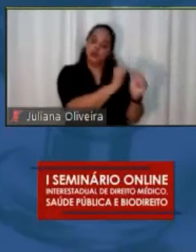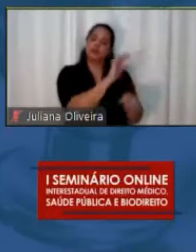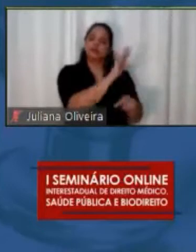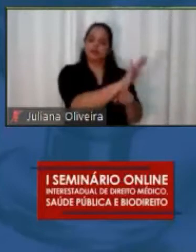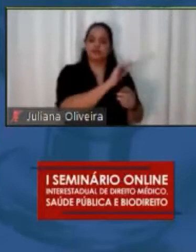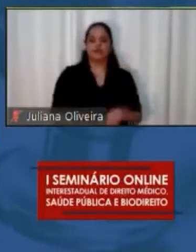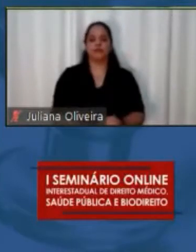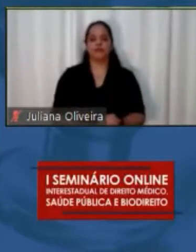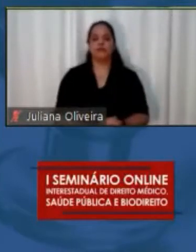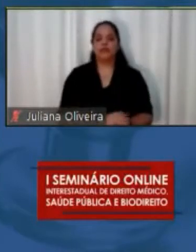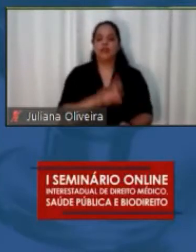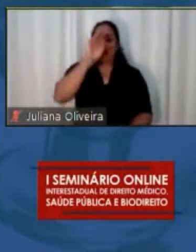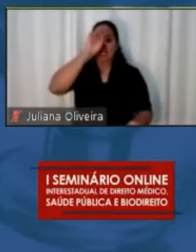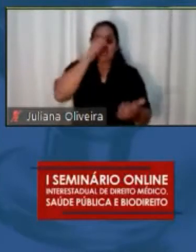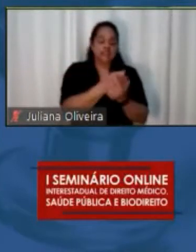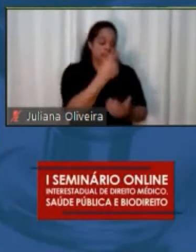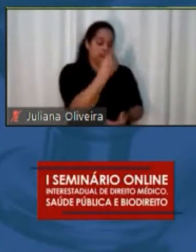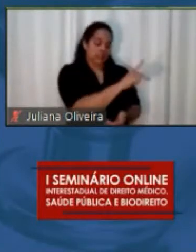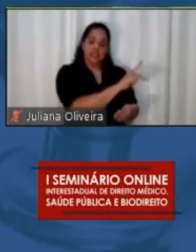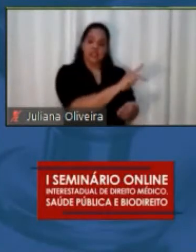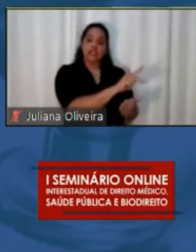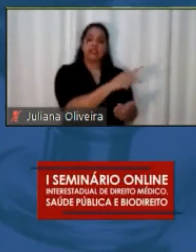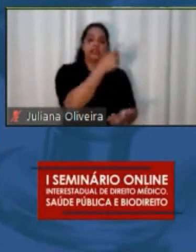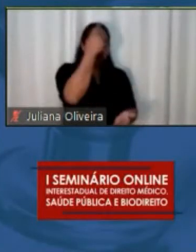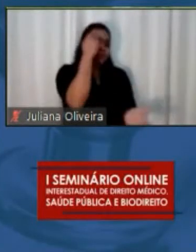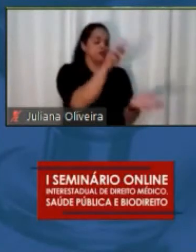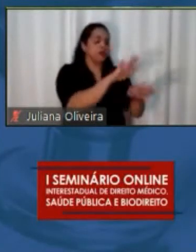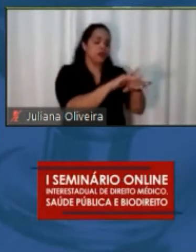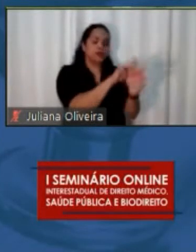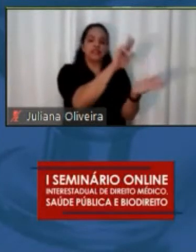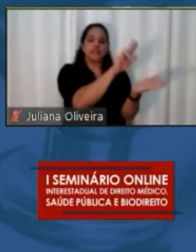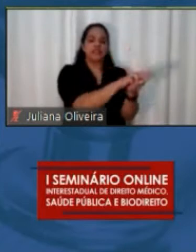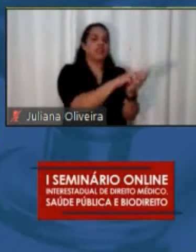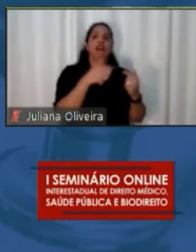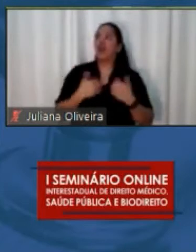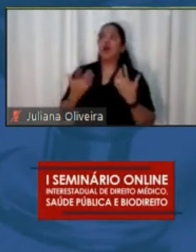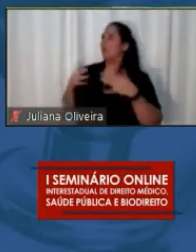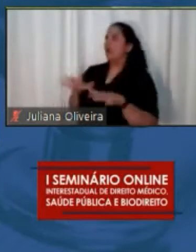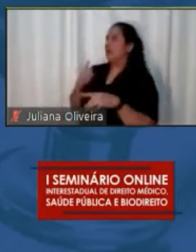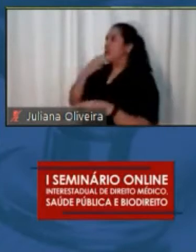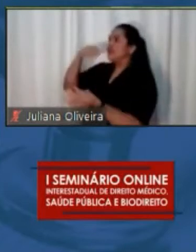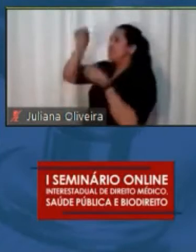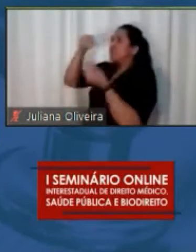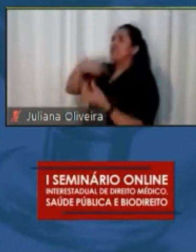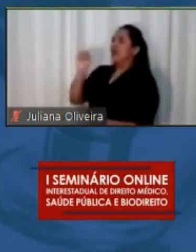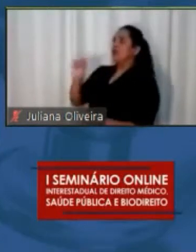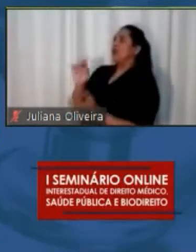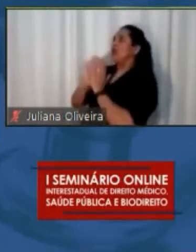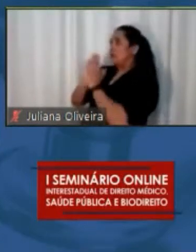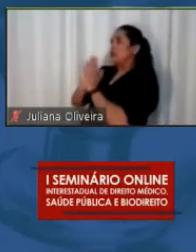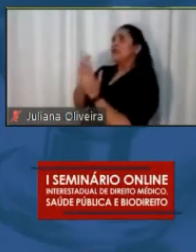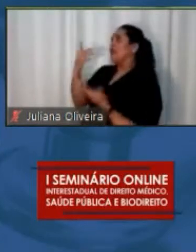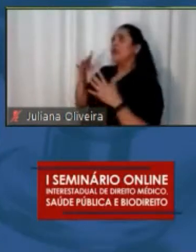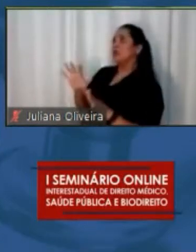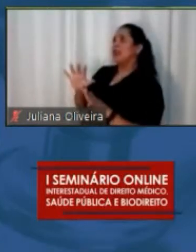do paciente, em que ele poderá se tratar sem uso de transfusão de sangue, ou se ele desejar não seguir um protocolo desse,